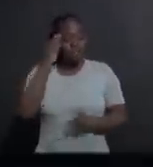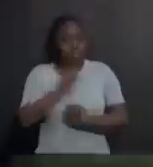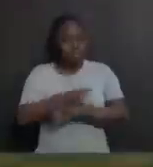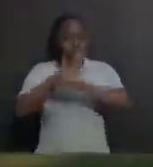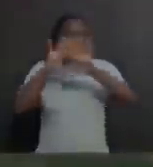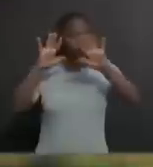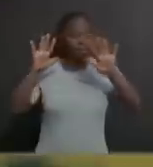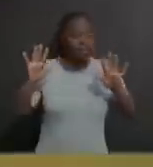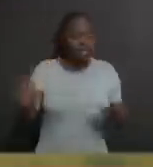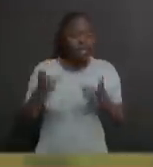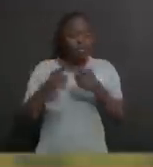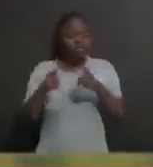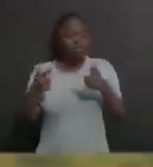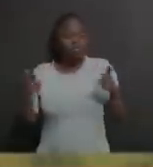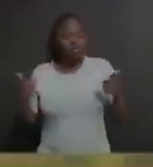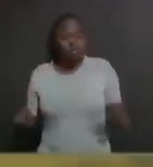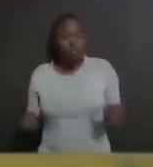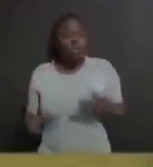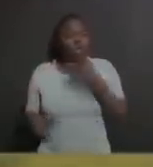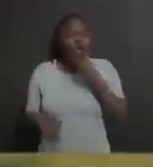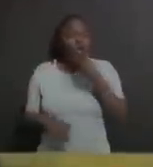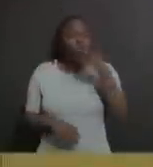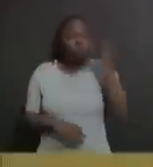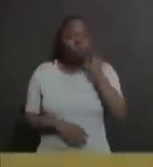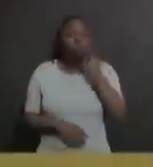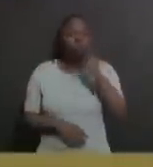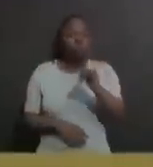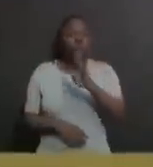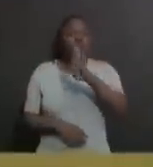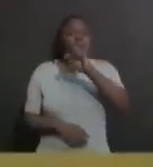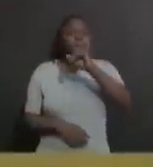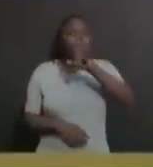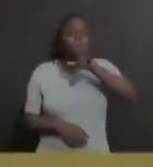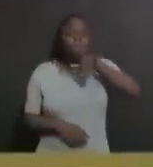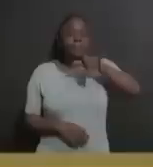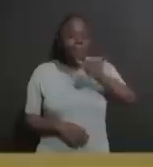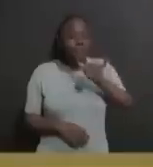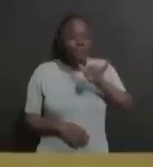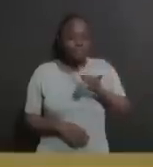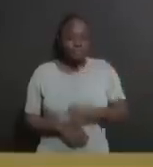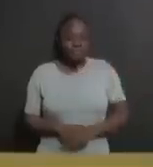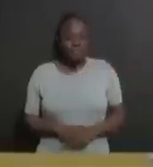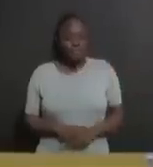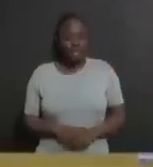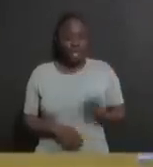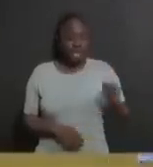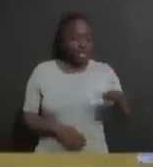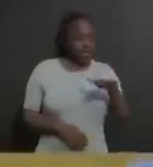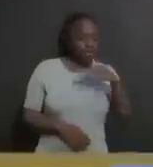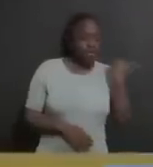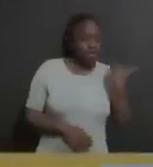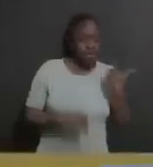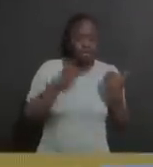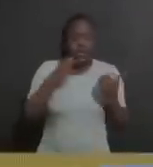tem mais Billy Graham. Quando ele morreu, eu falei: Jesus, Billy Graham pode morrer,